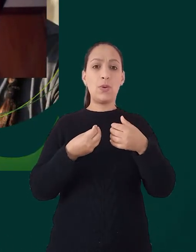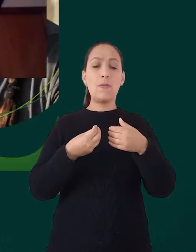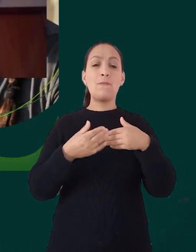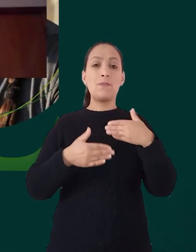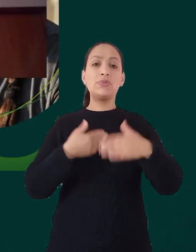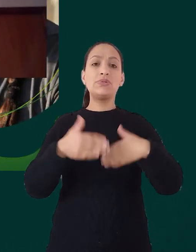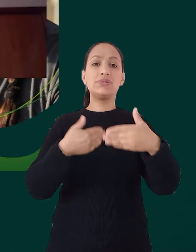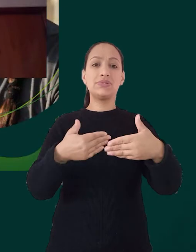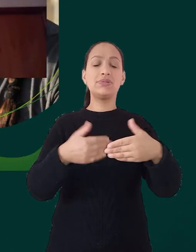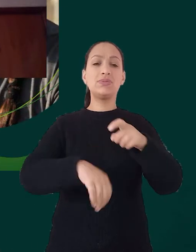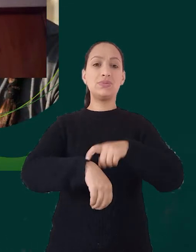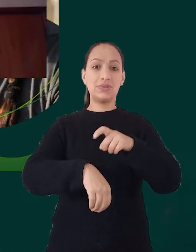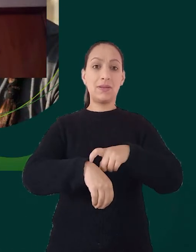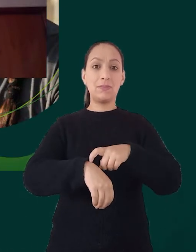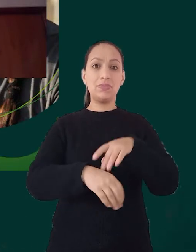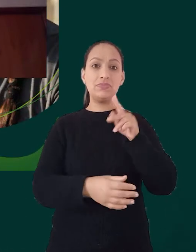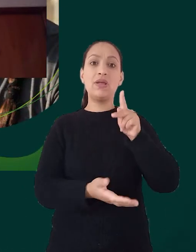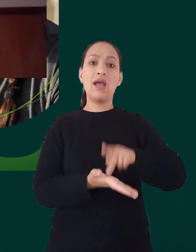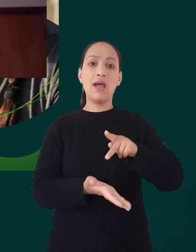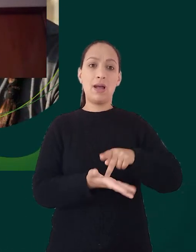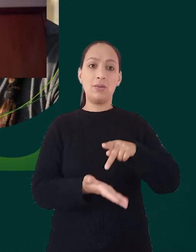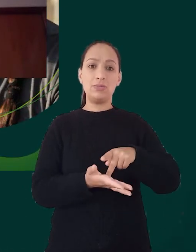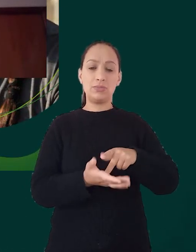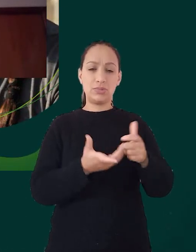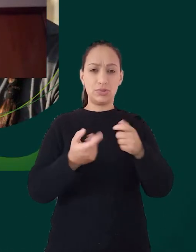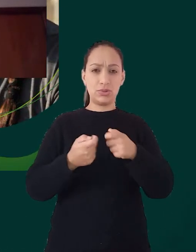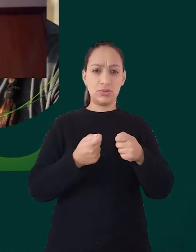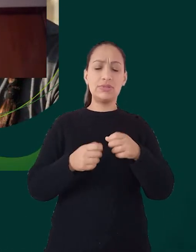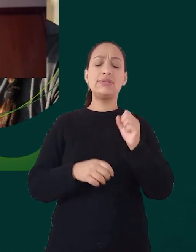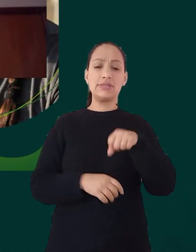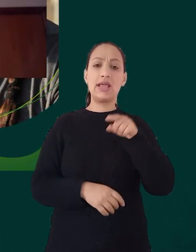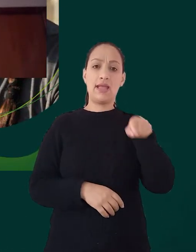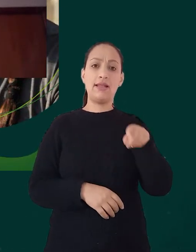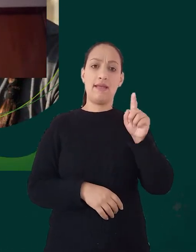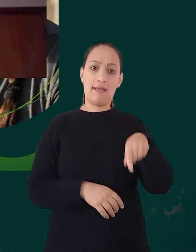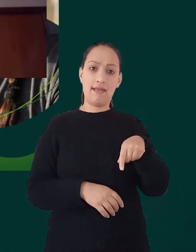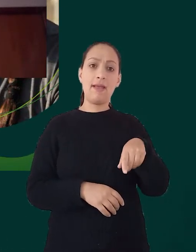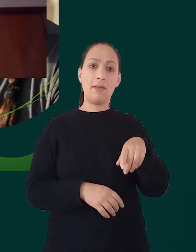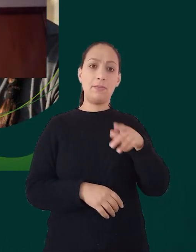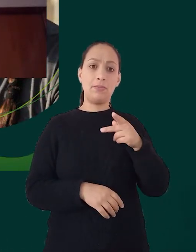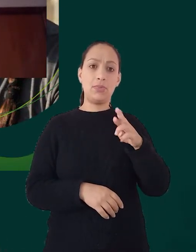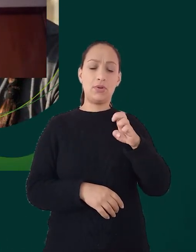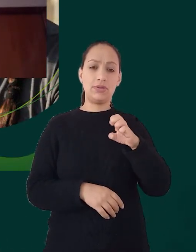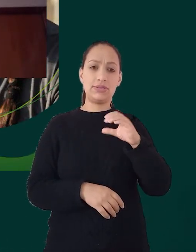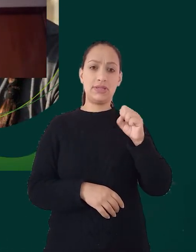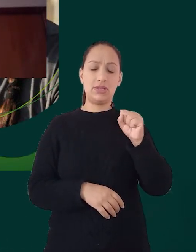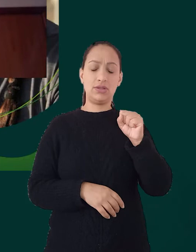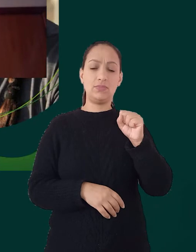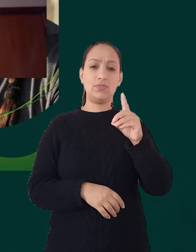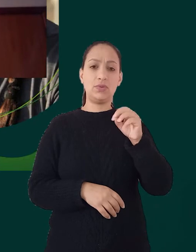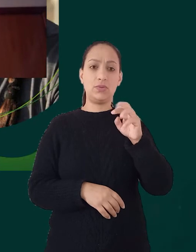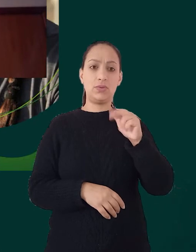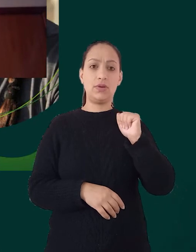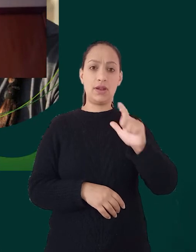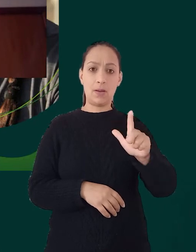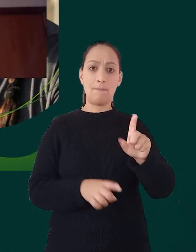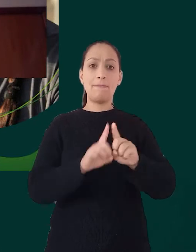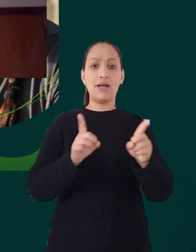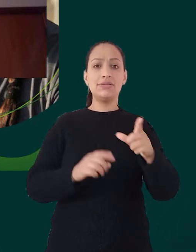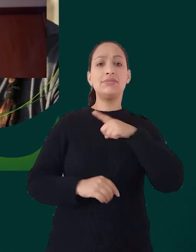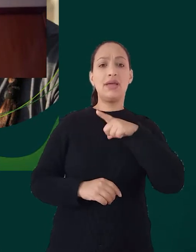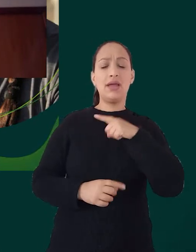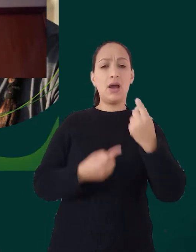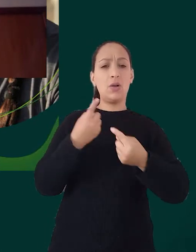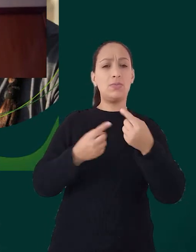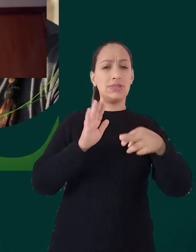tempo real pelo jogo, tá? Então, sim, ele é procedural, ele pode ser infinito, mas ele se impõe algumas regras para que ele